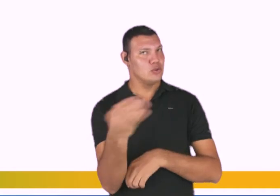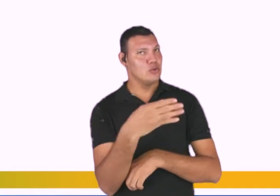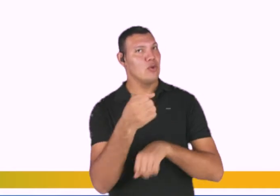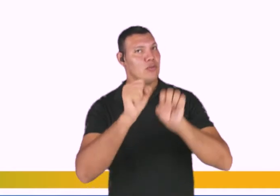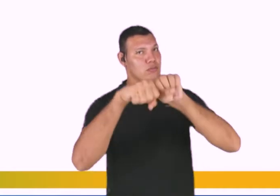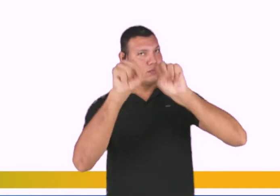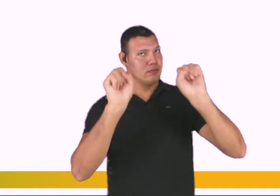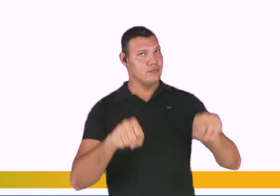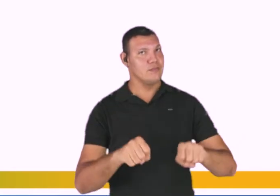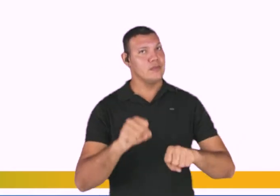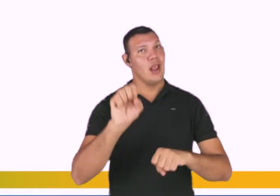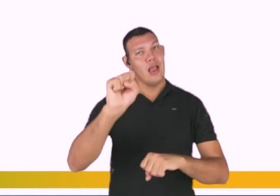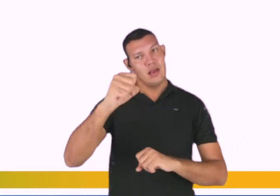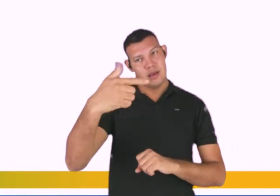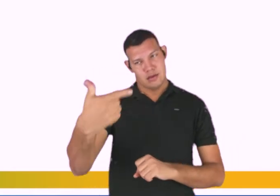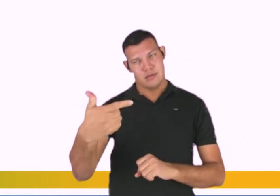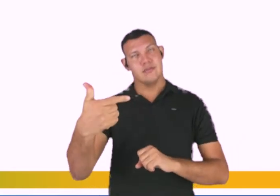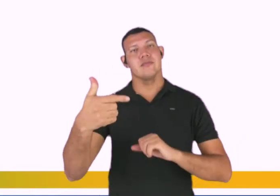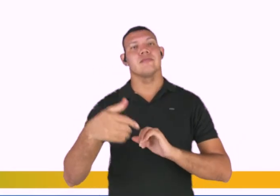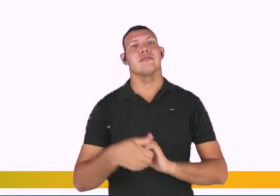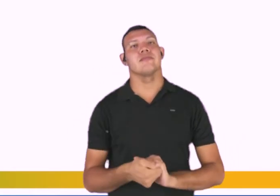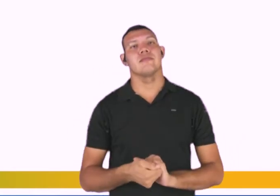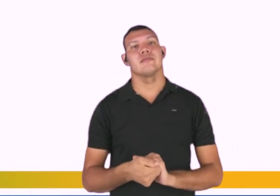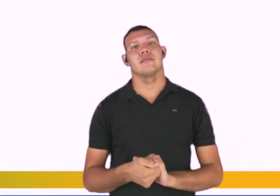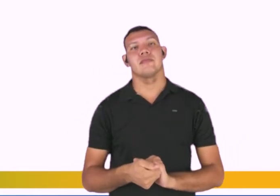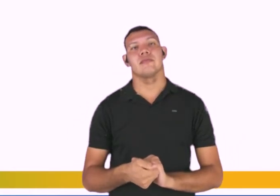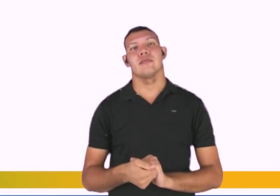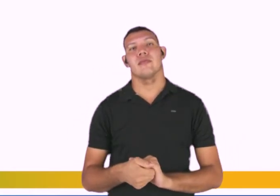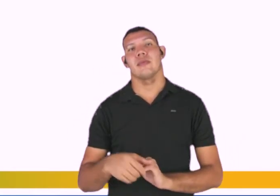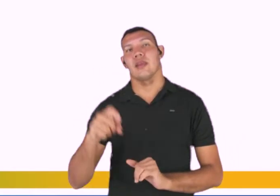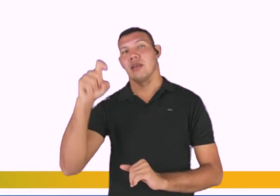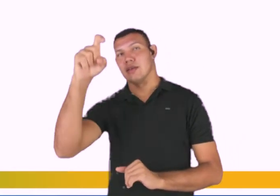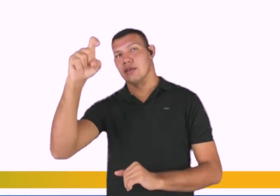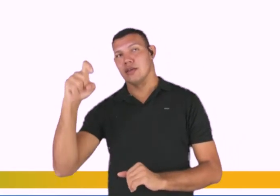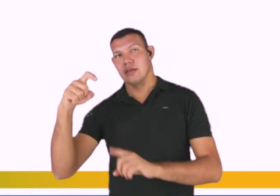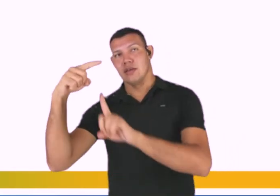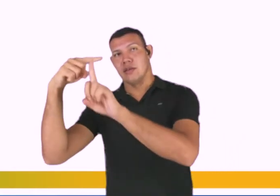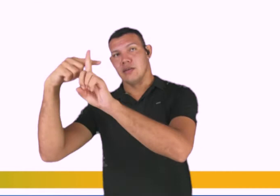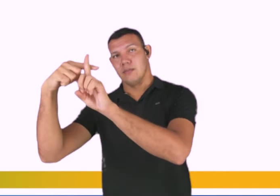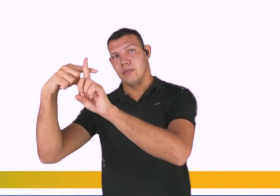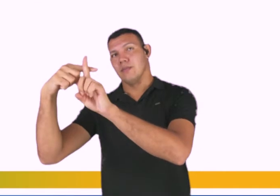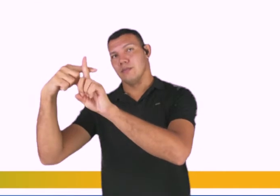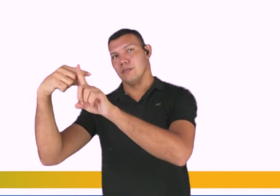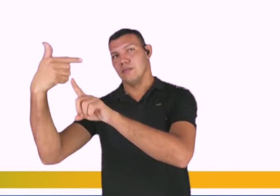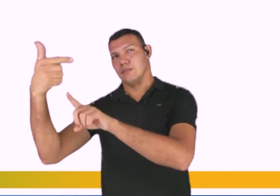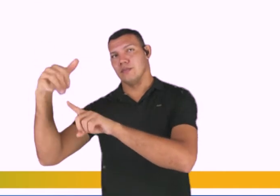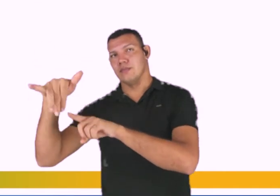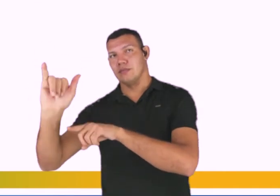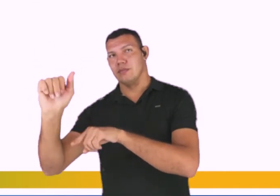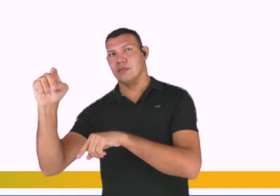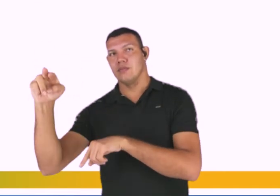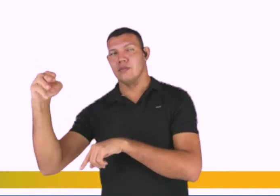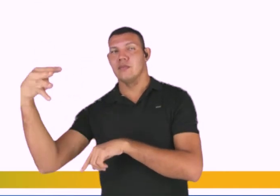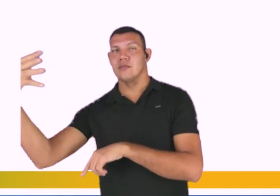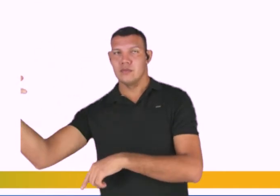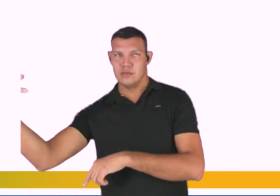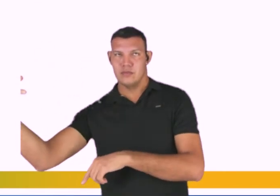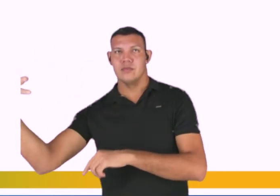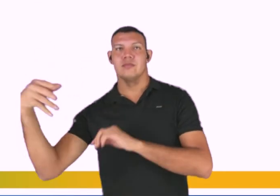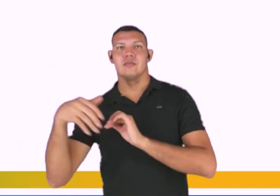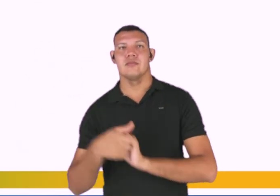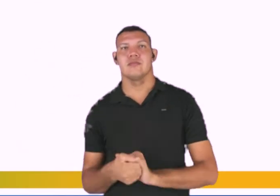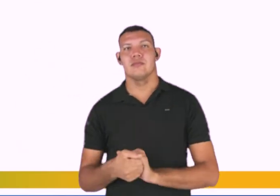sistema, ou o S2, né, ficará da seguinte maneira: x mais 2y igual